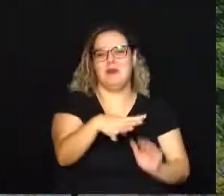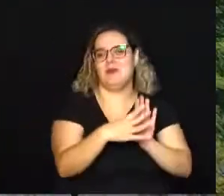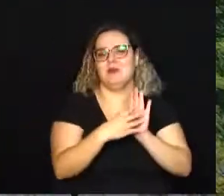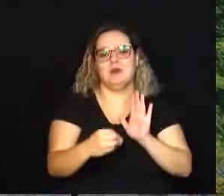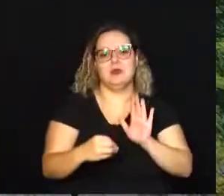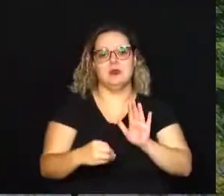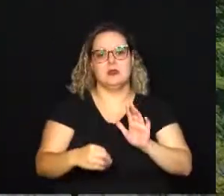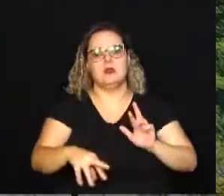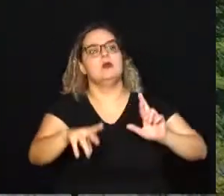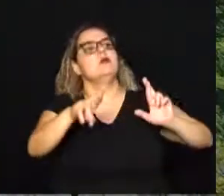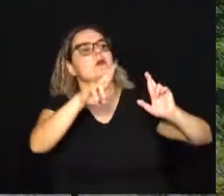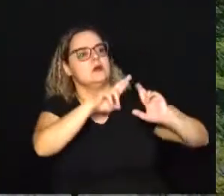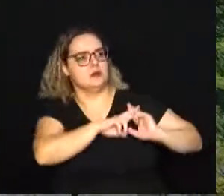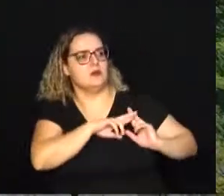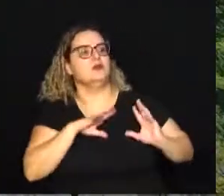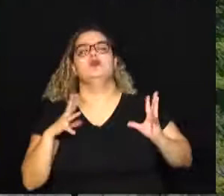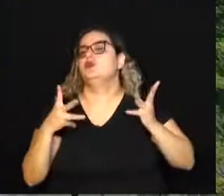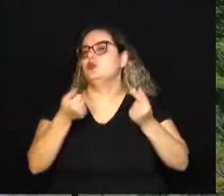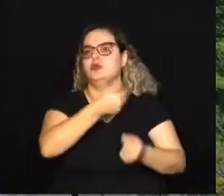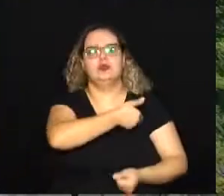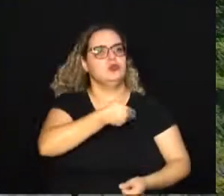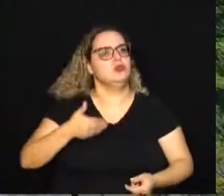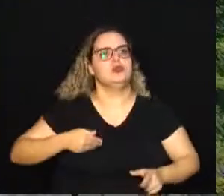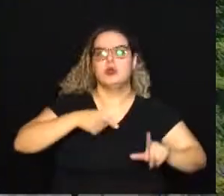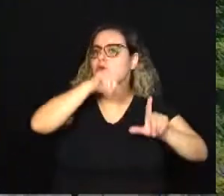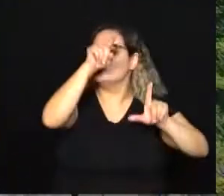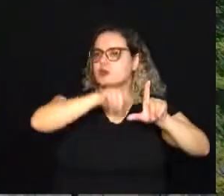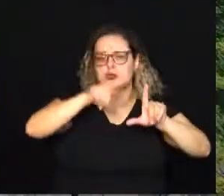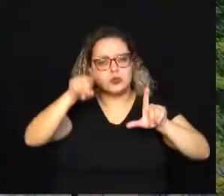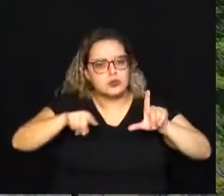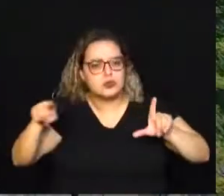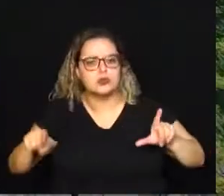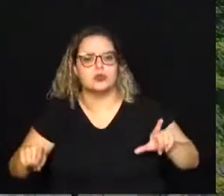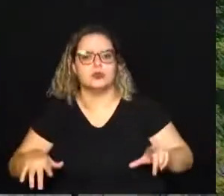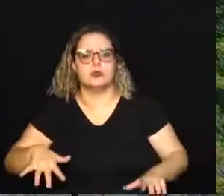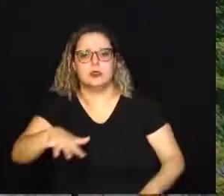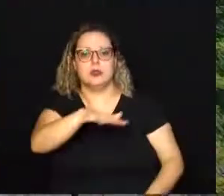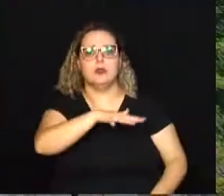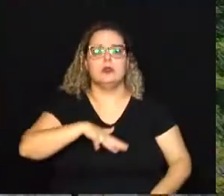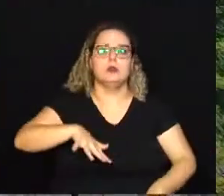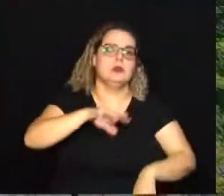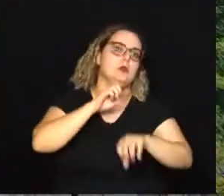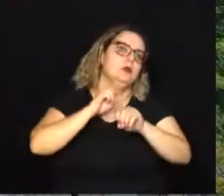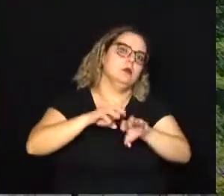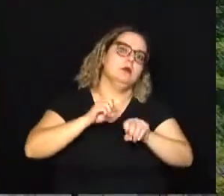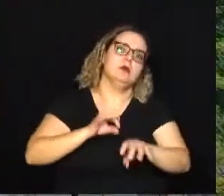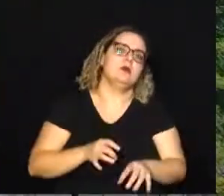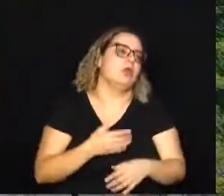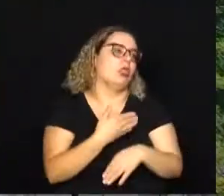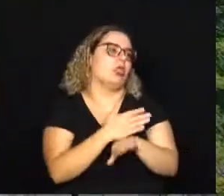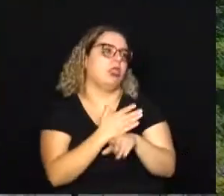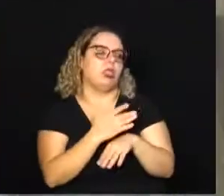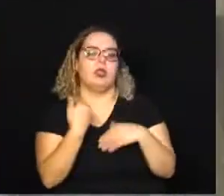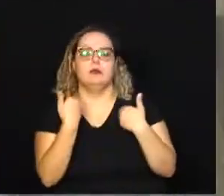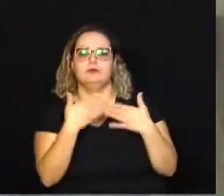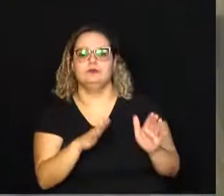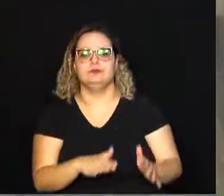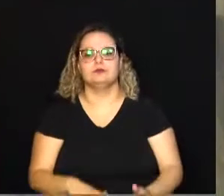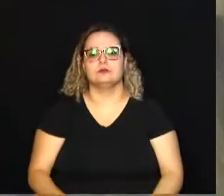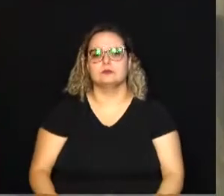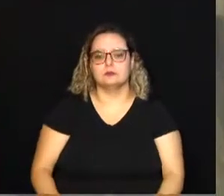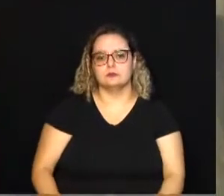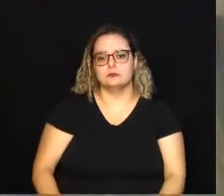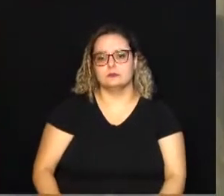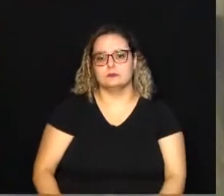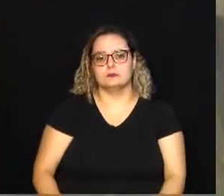os nossos governantes em todos os níveis. E na educação deixou muito, muito, muito a desejar. A